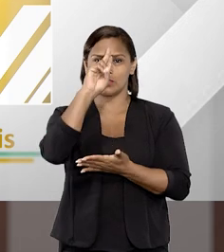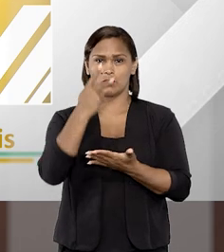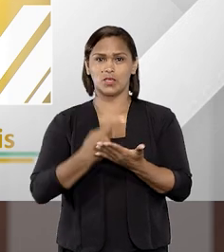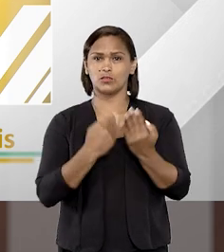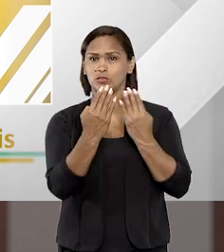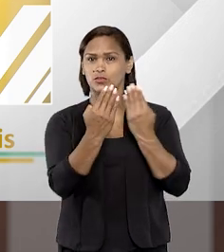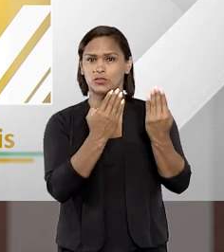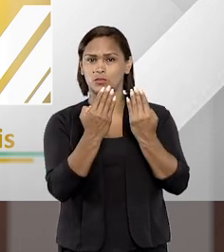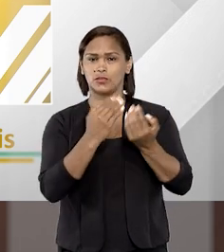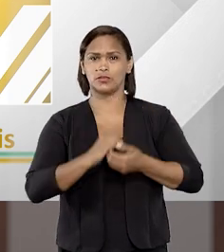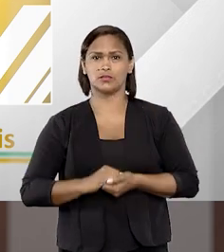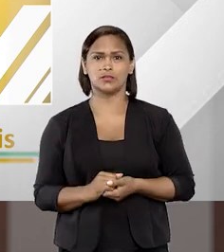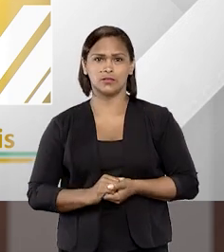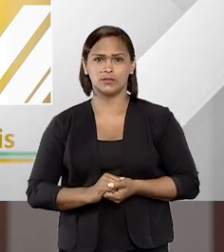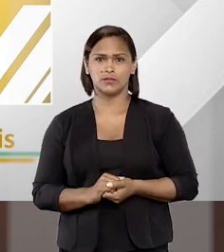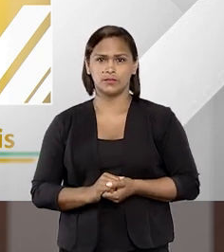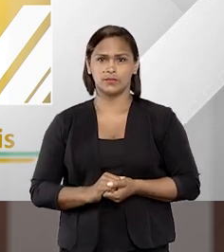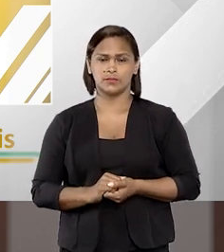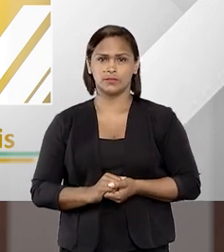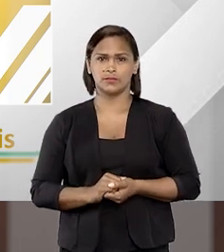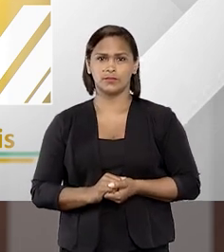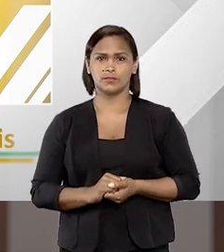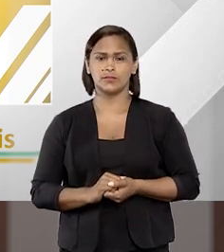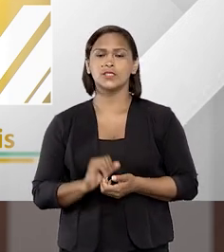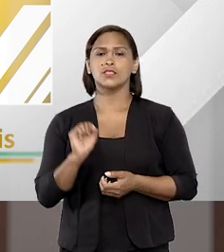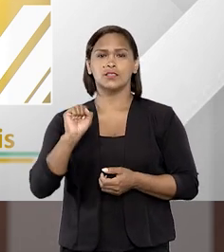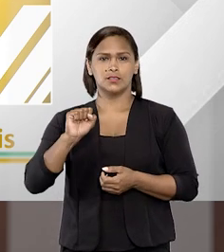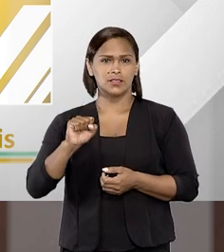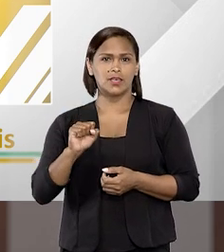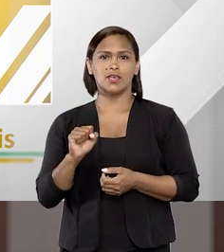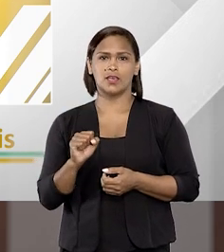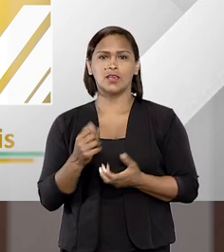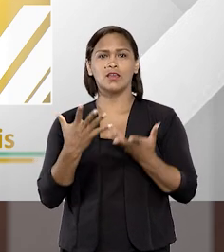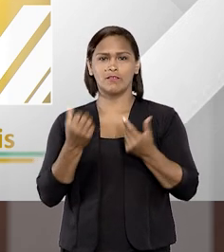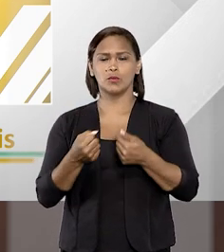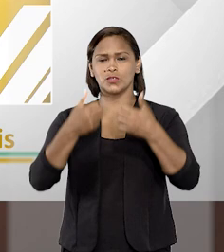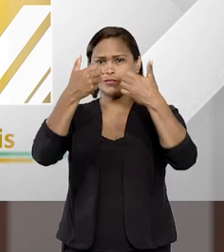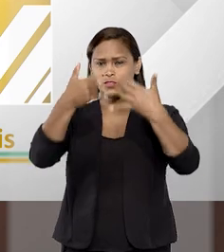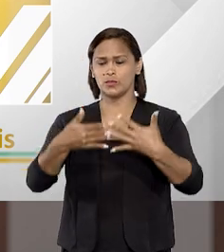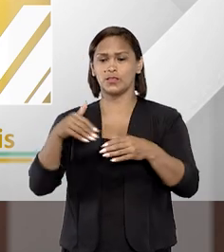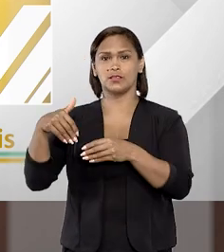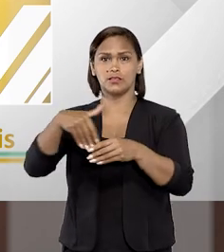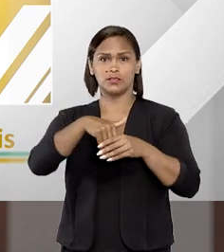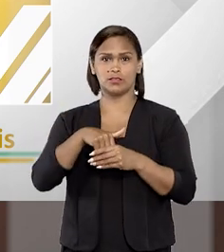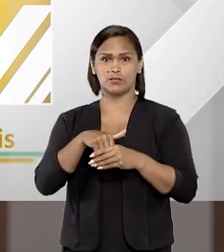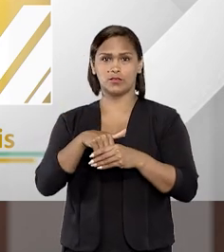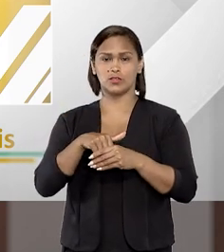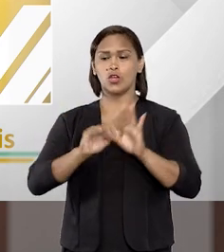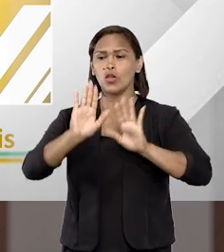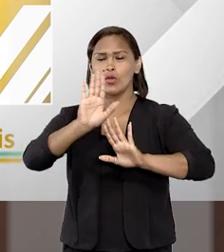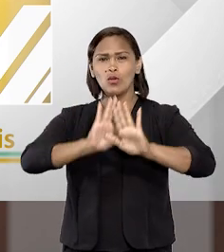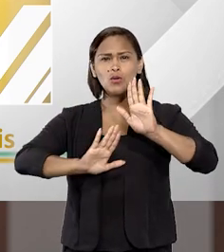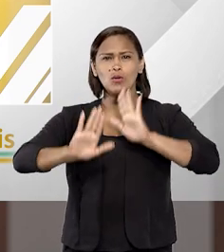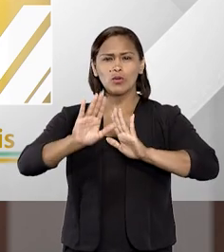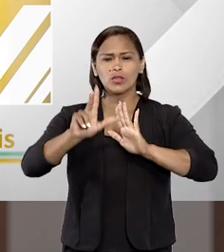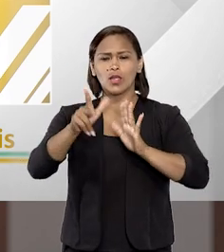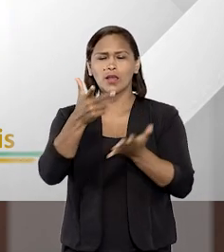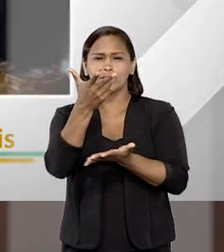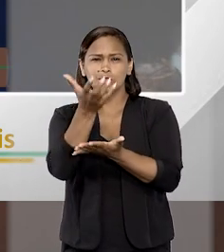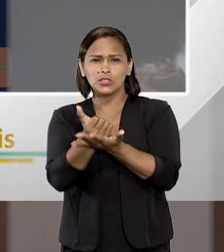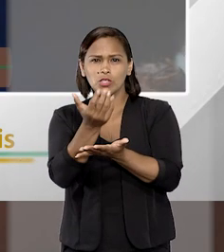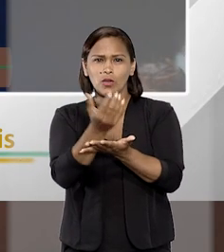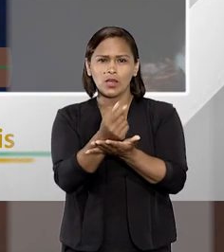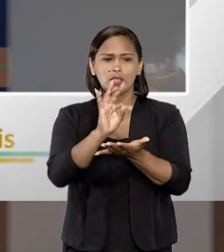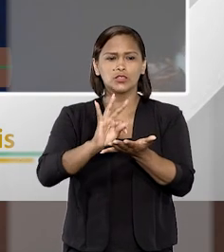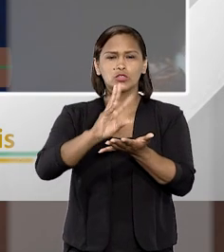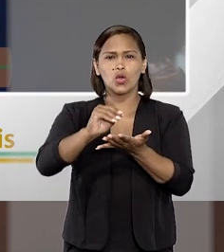suspeitos sim Fátima esse voto tira o cuidado de coletar